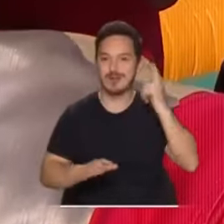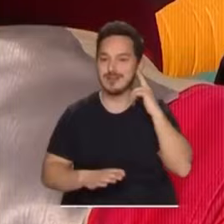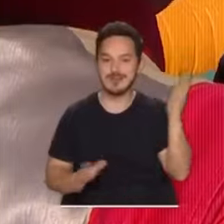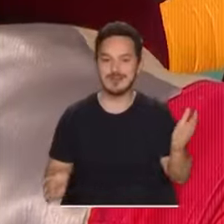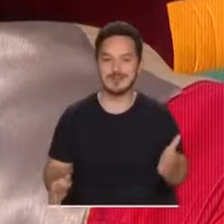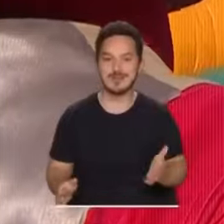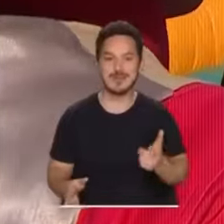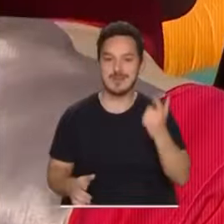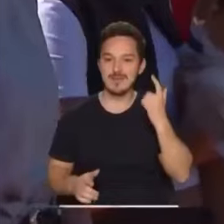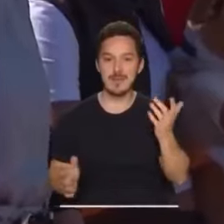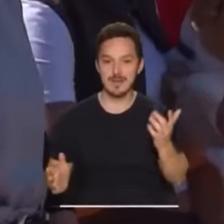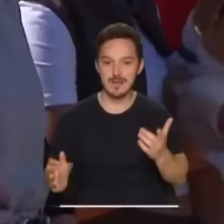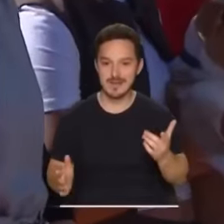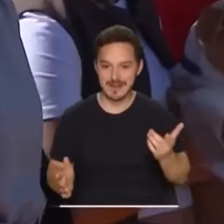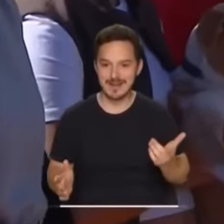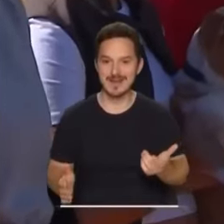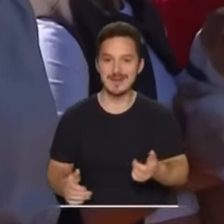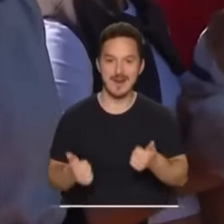fosta